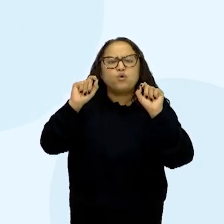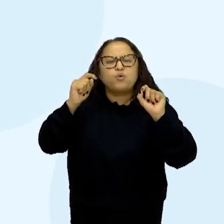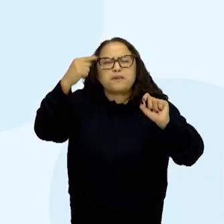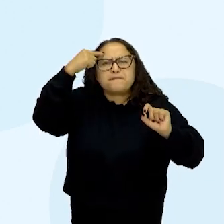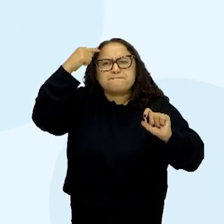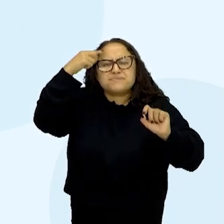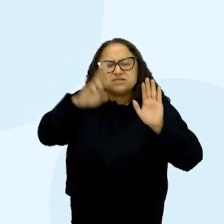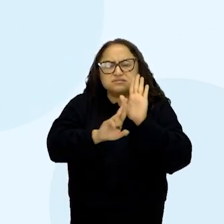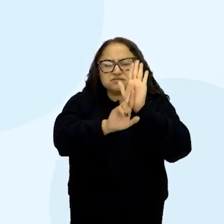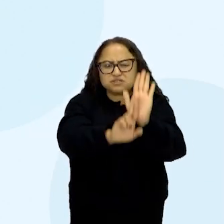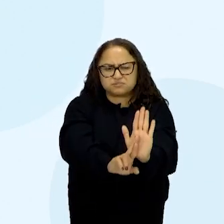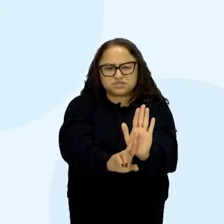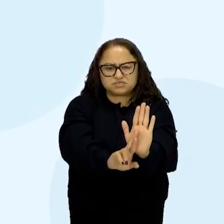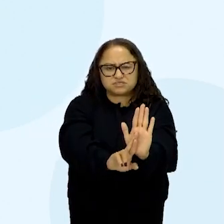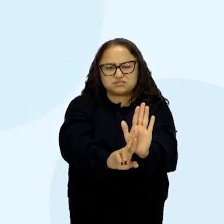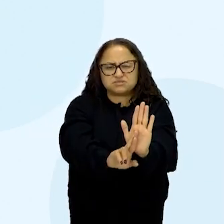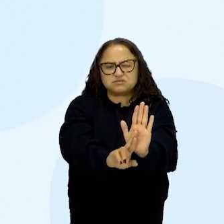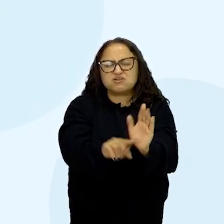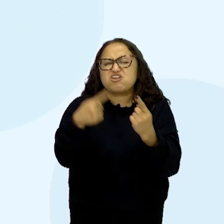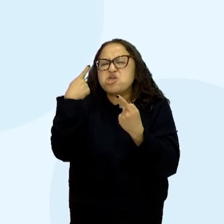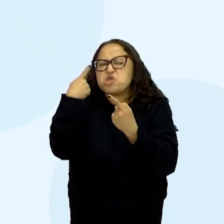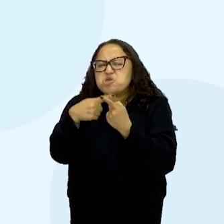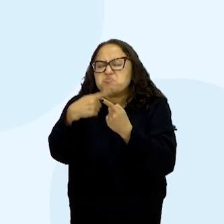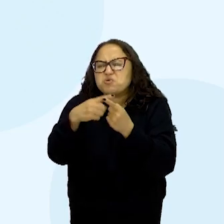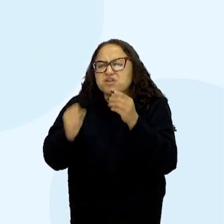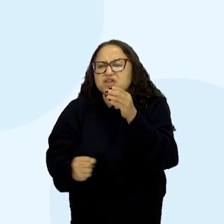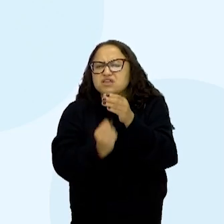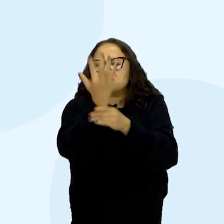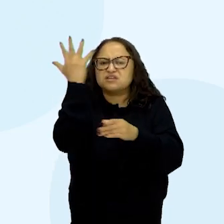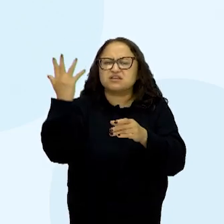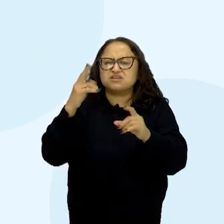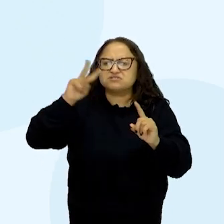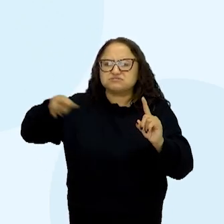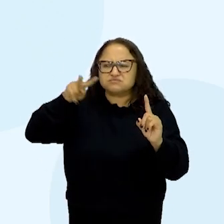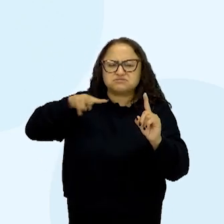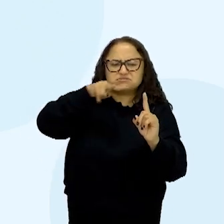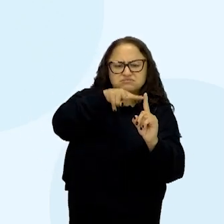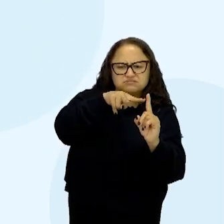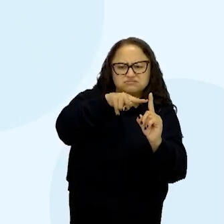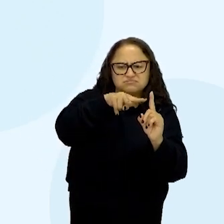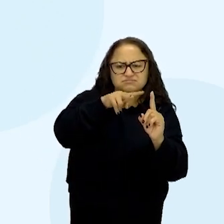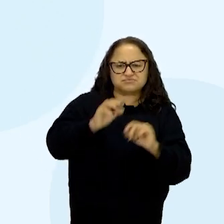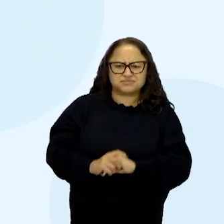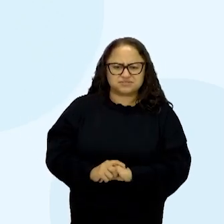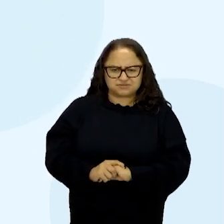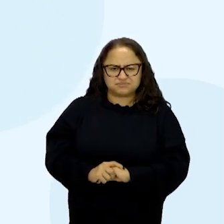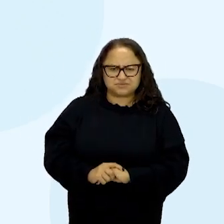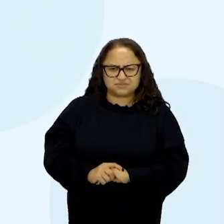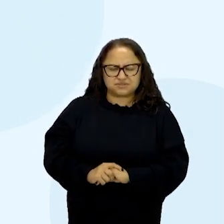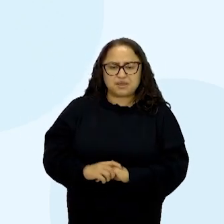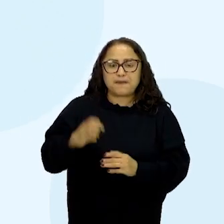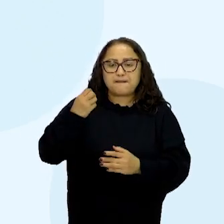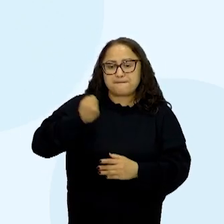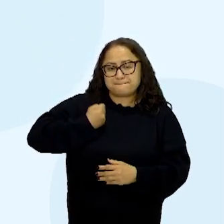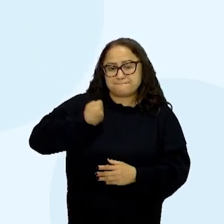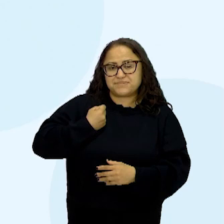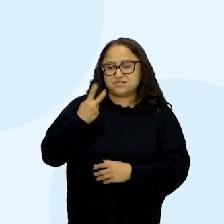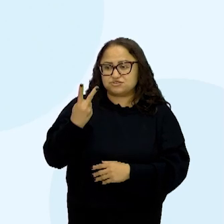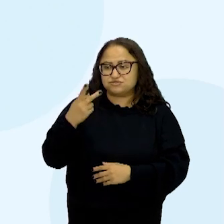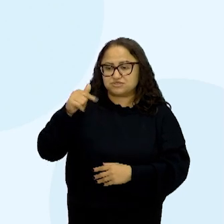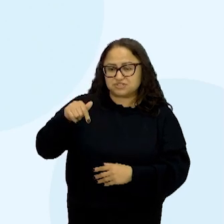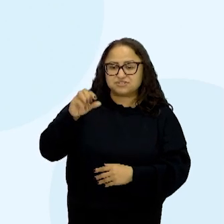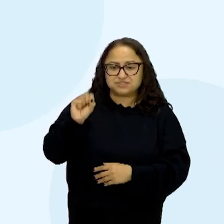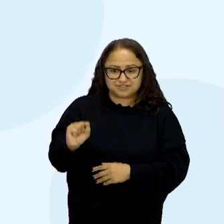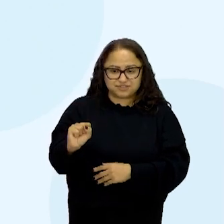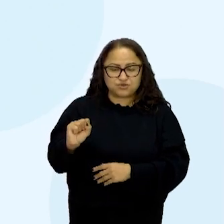it represents and why do we create stereotypes? Veja essa imagem que está na página 278 do seu material. O